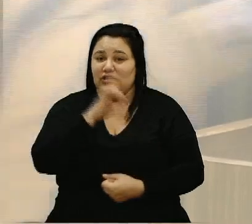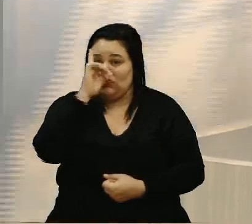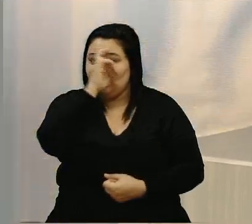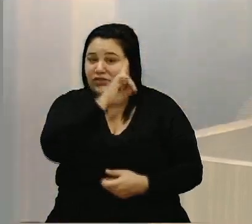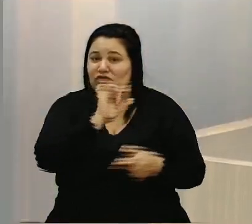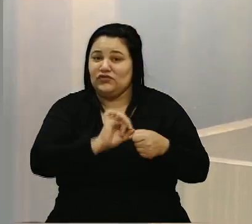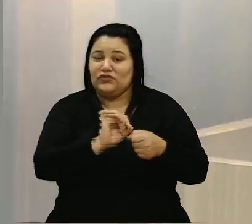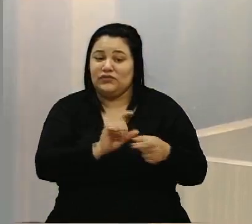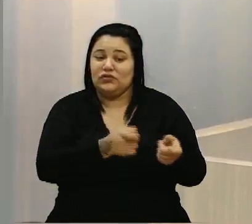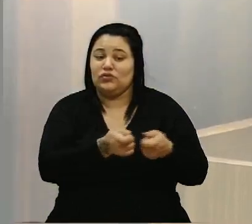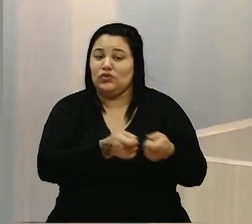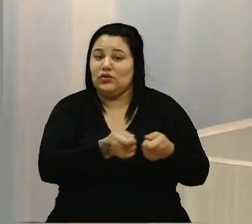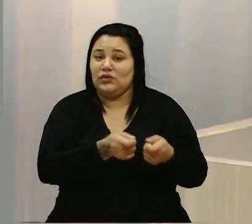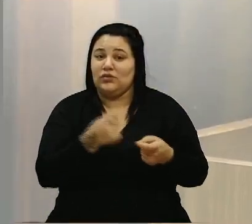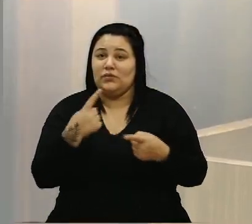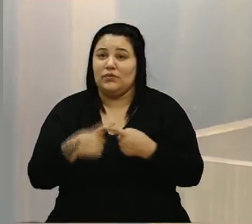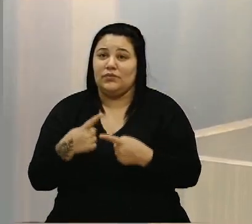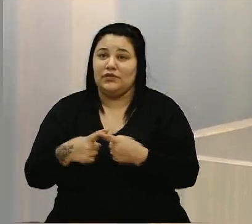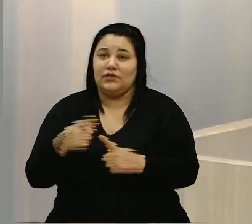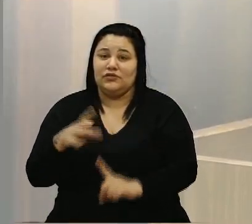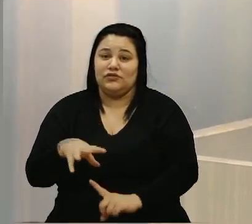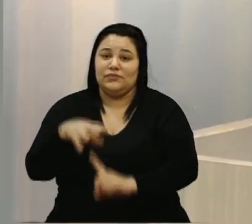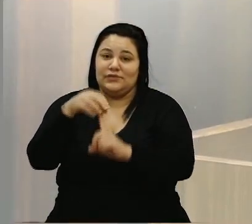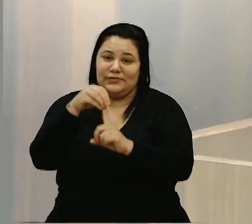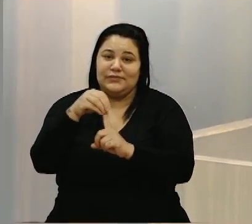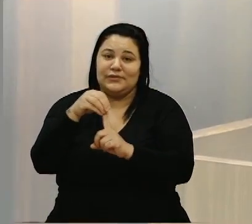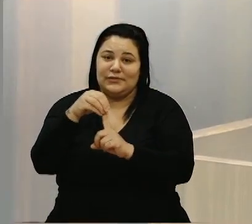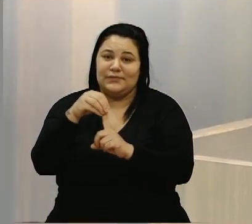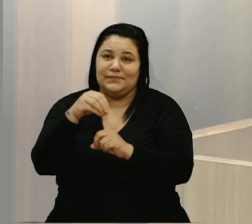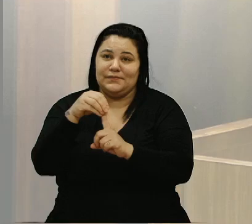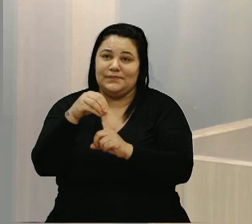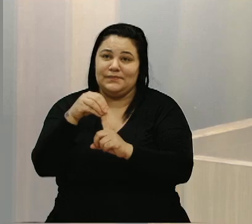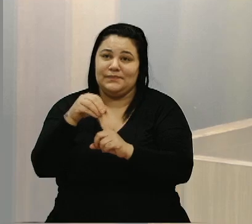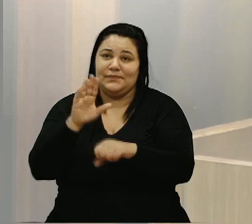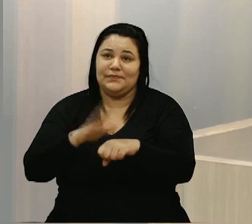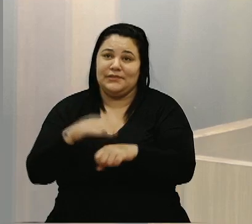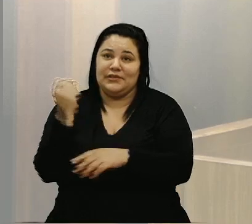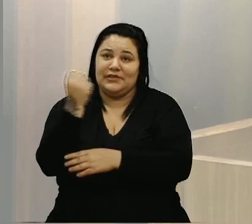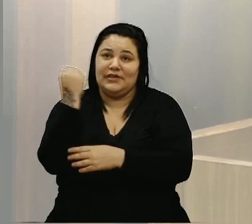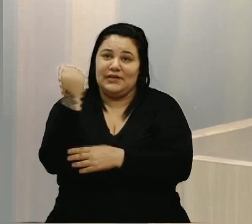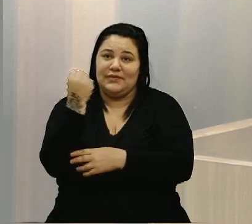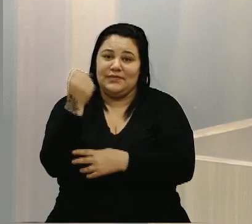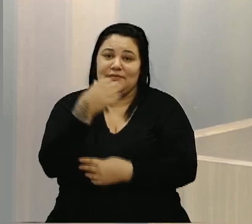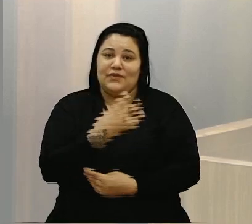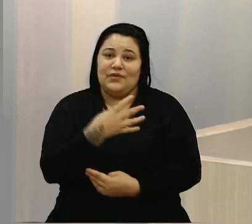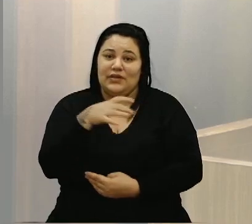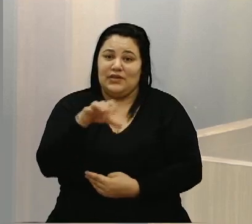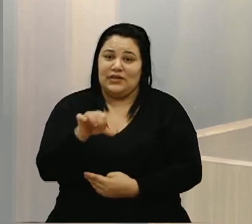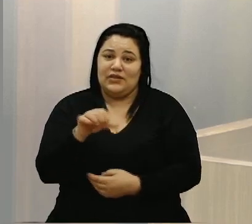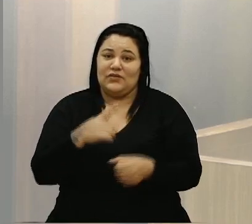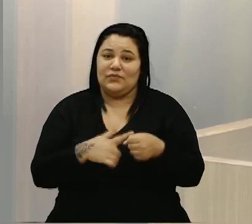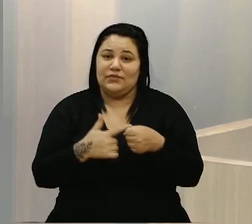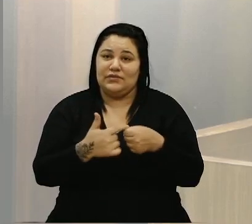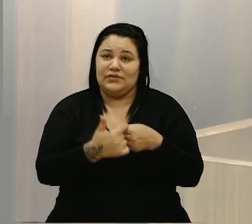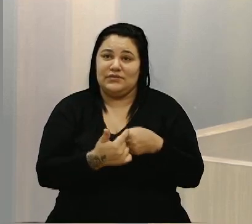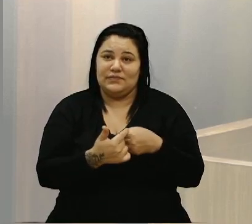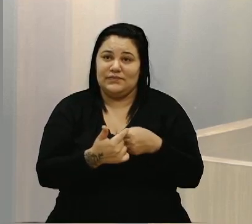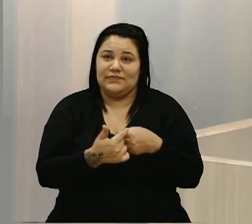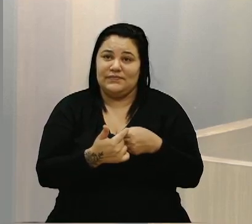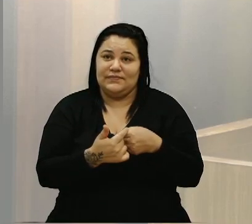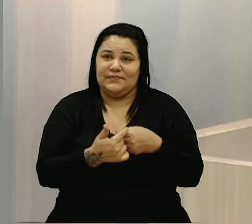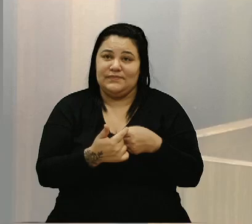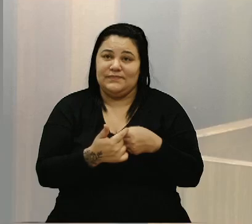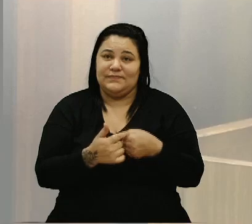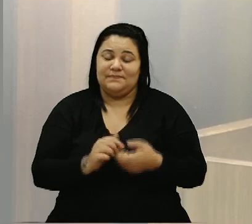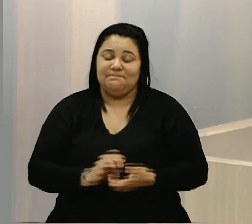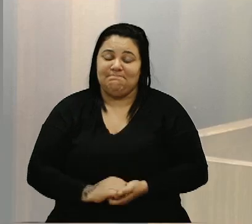gerenciamento porque nós somos essa referência para alta complexidade para 49 municípios, né? 49 quando a gente inclui em